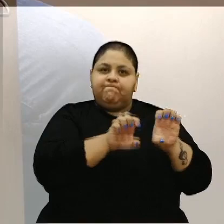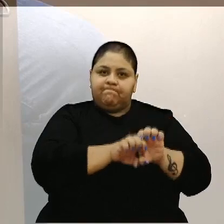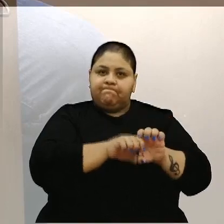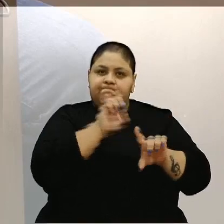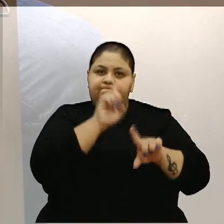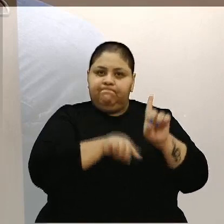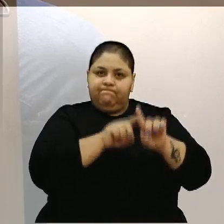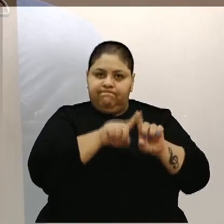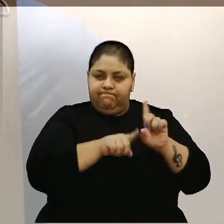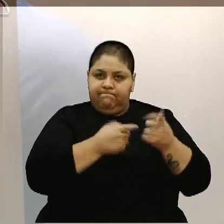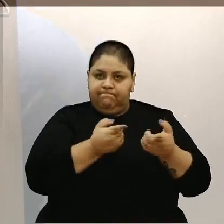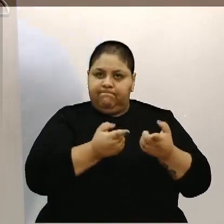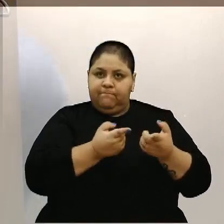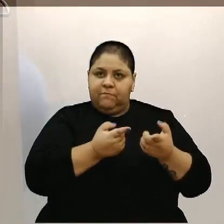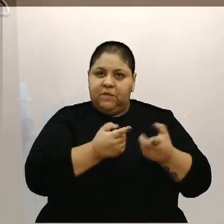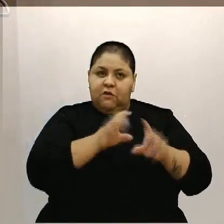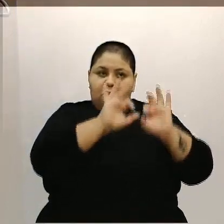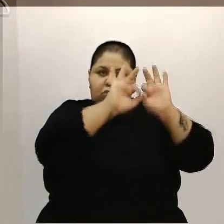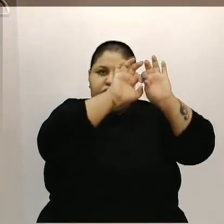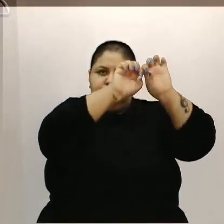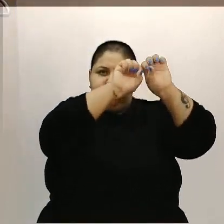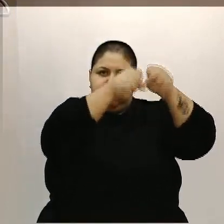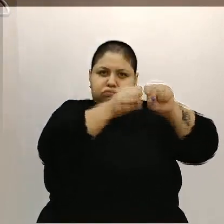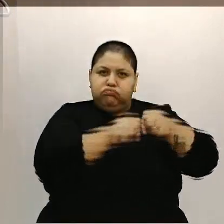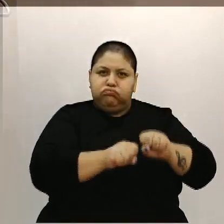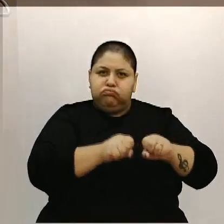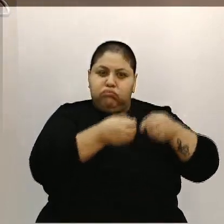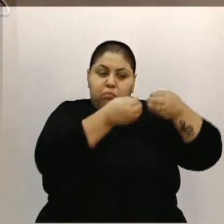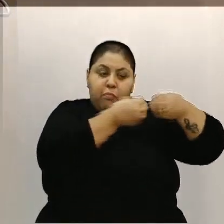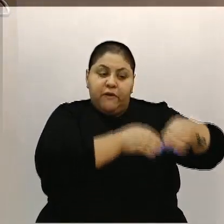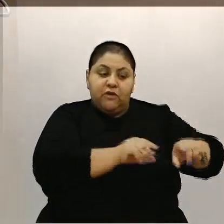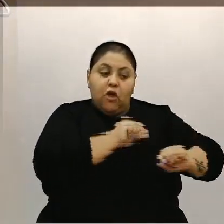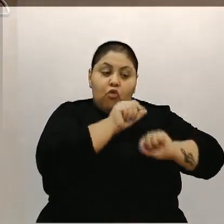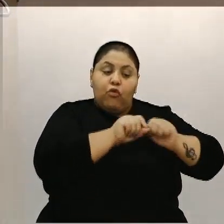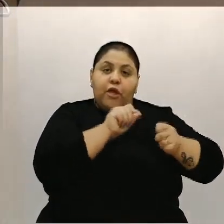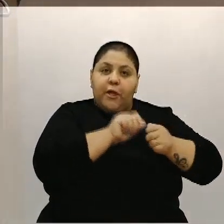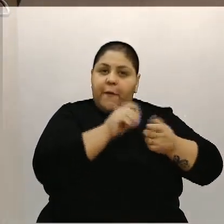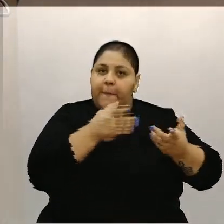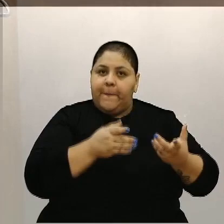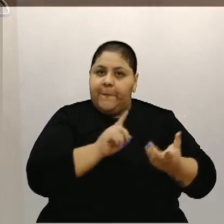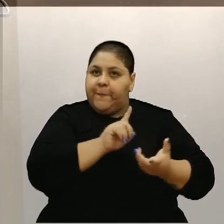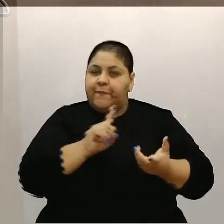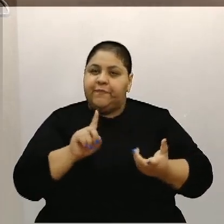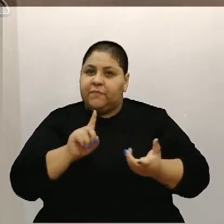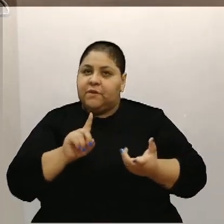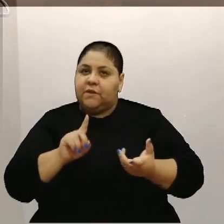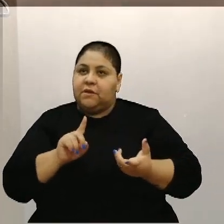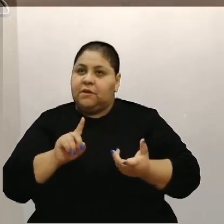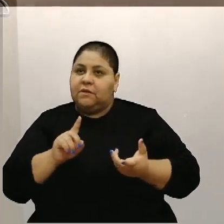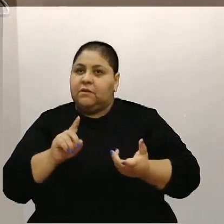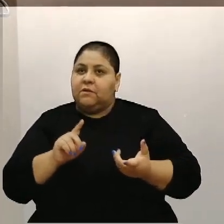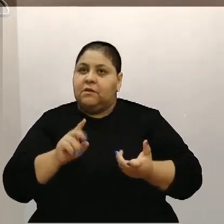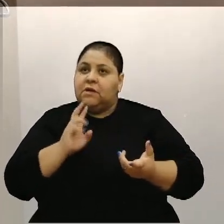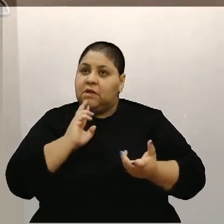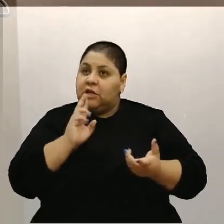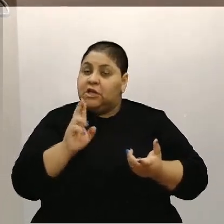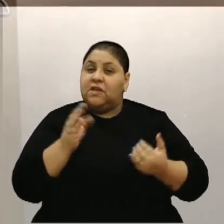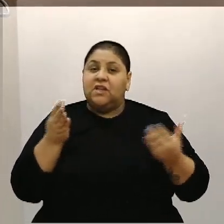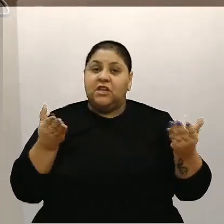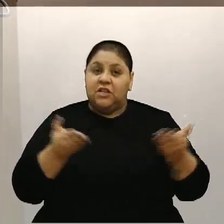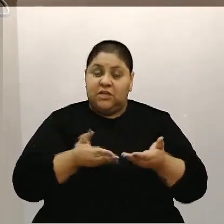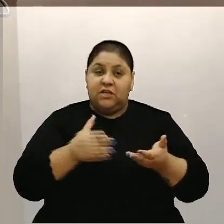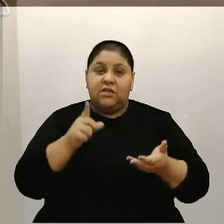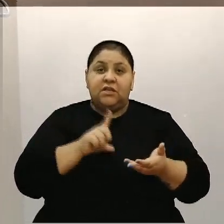equipamentos que foram deteriorados e prejudicados, o que vai ser feito com isso? Ele, na oportunidade, rapidamente respondeu que já